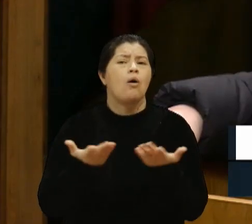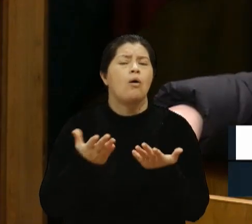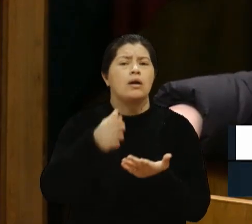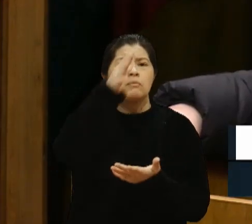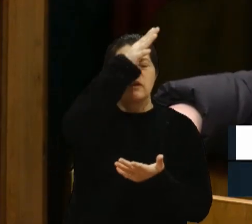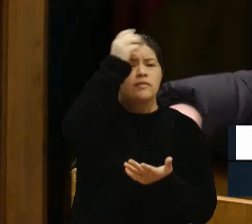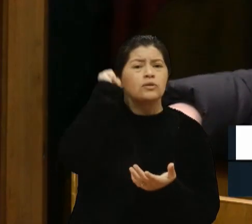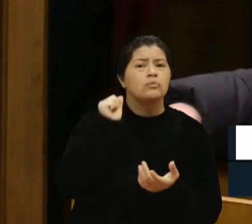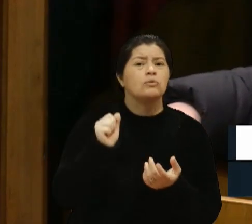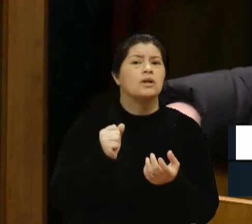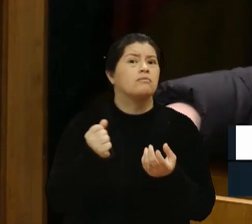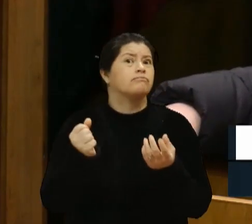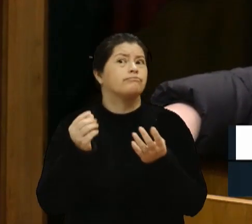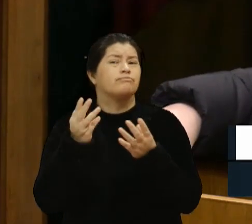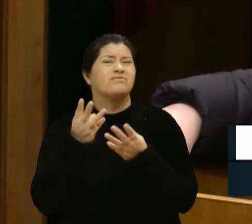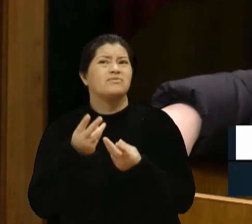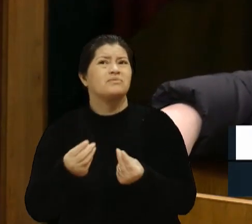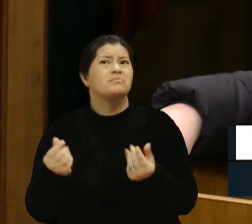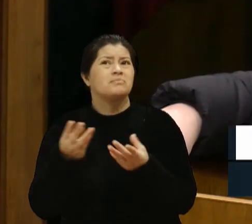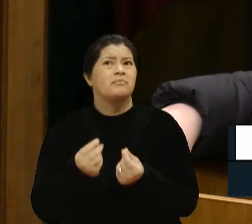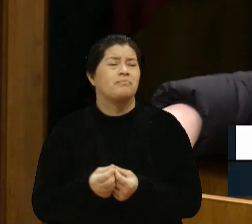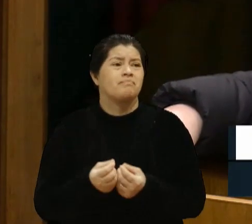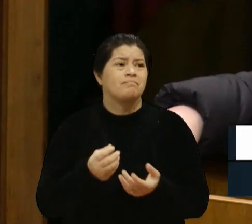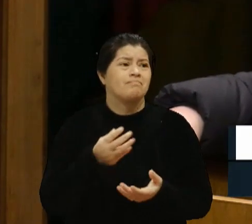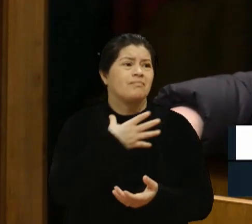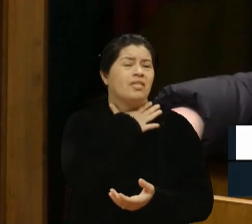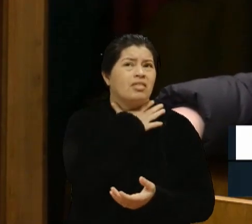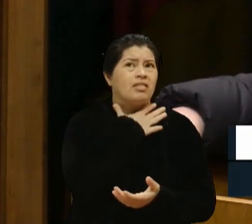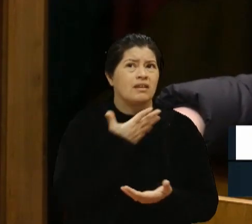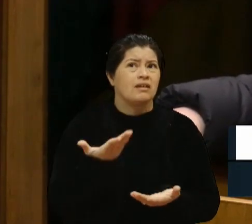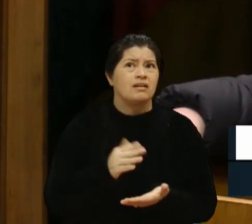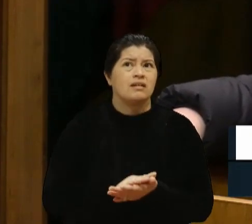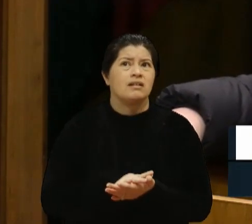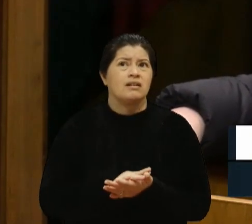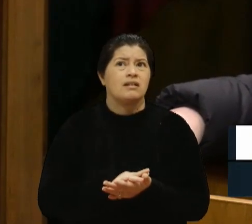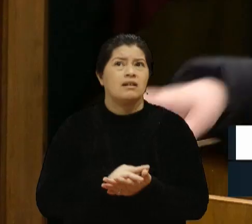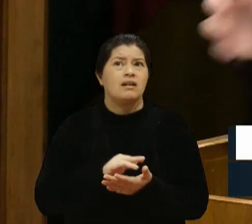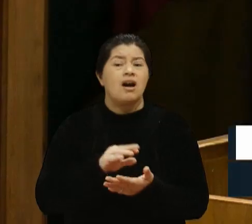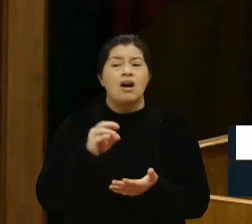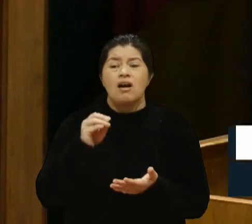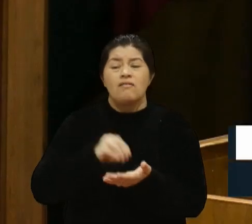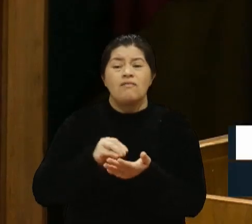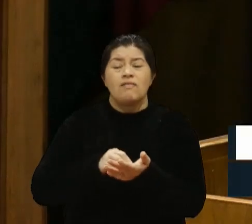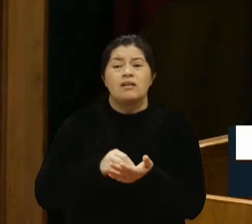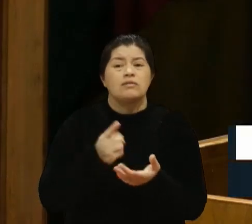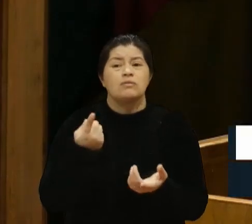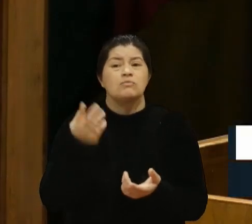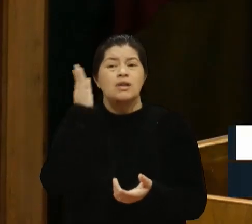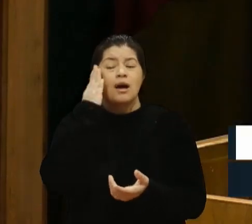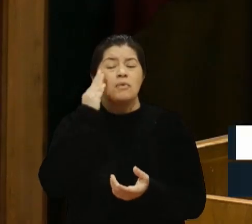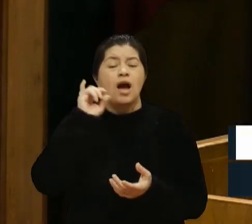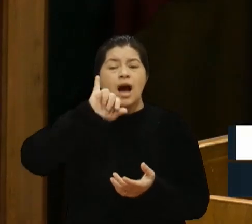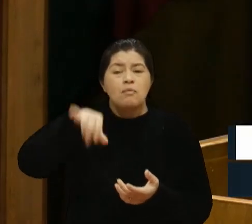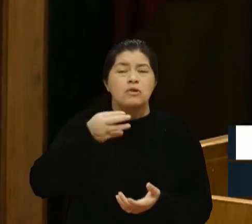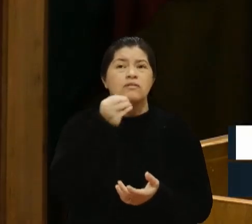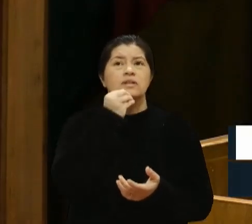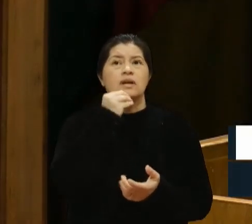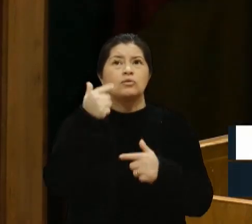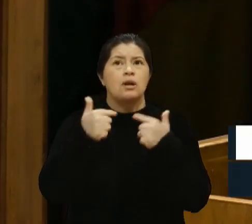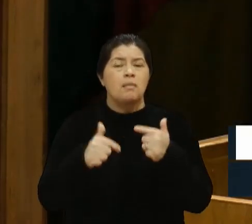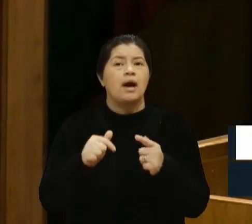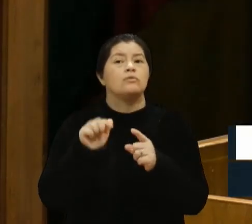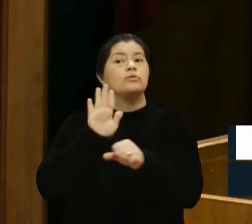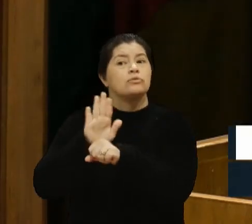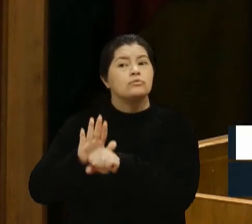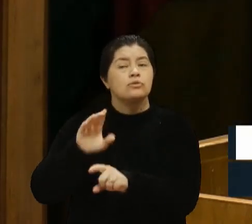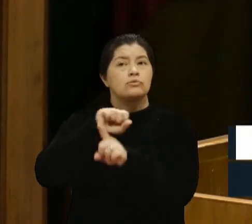onerada. E aí esse dinheiro, desculpe a sinceridade, secretário Mauro, mas é um dinheiro subaproveitado. Porque, infelizmente, muitas vezes o trabalho da assistência